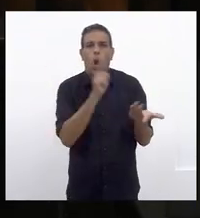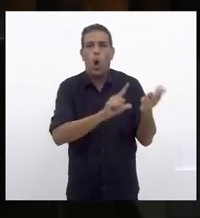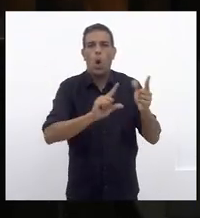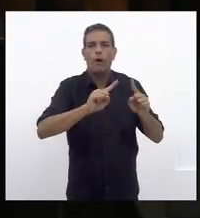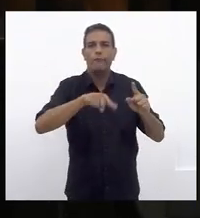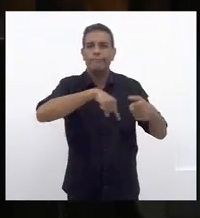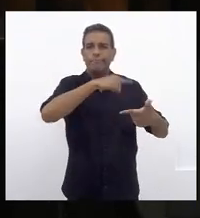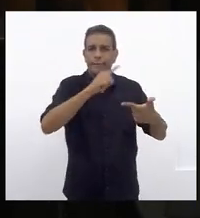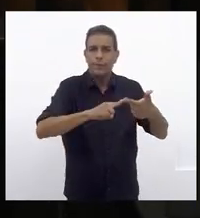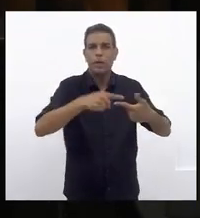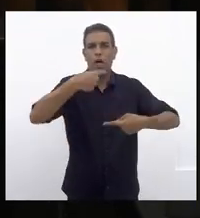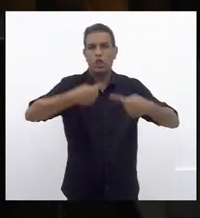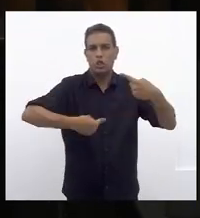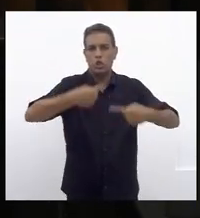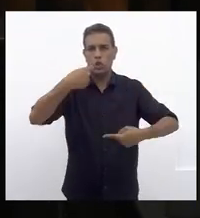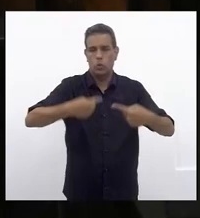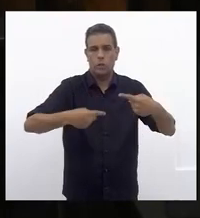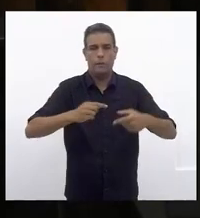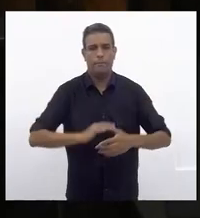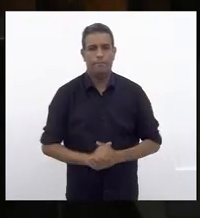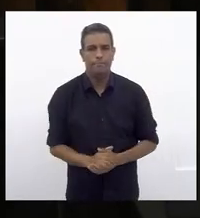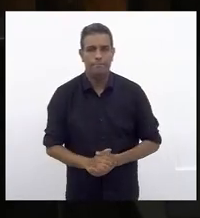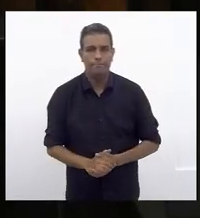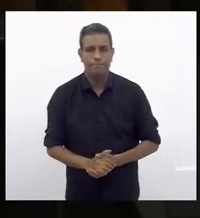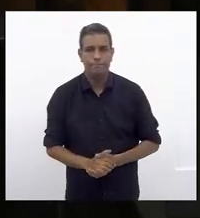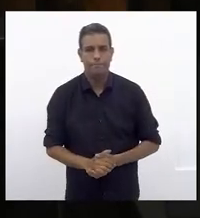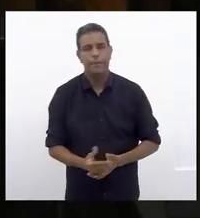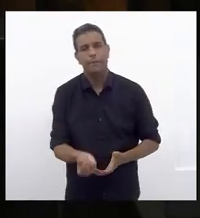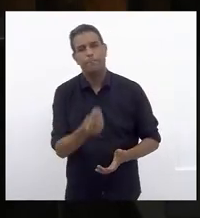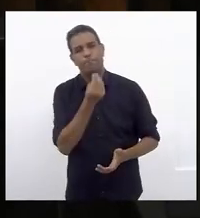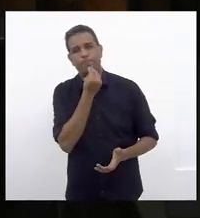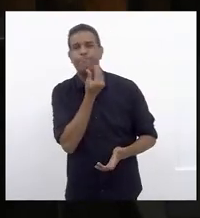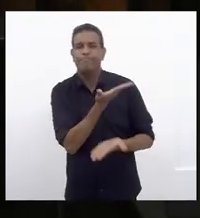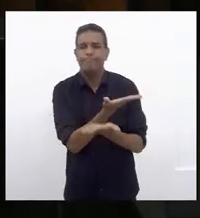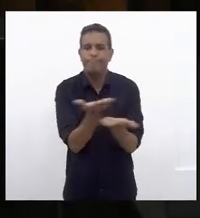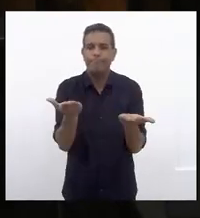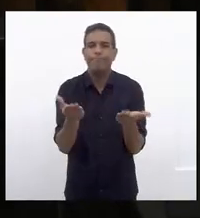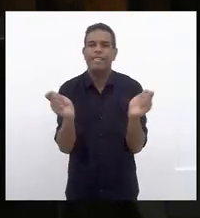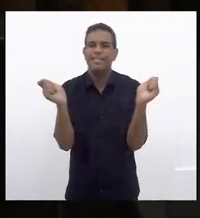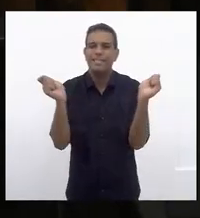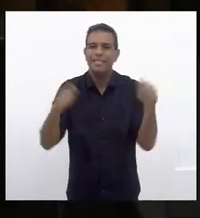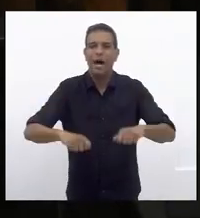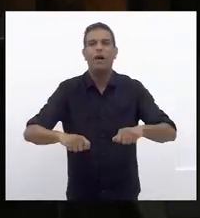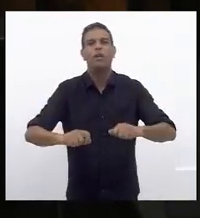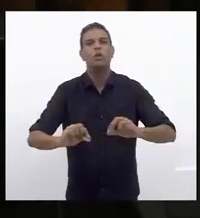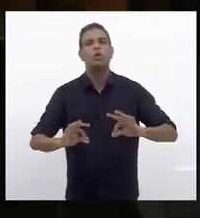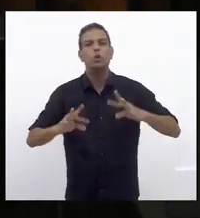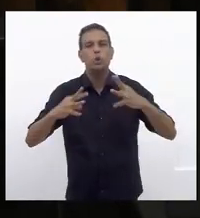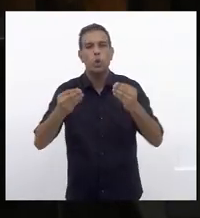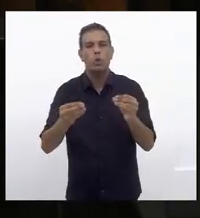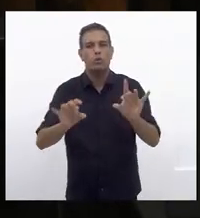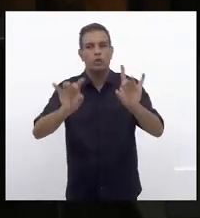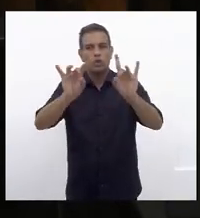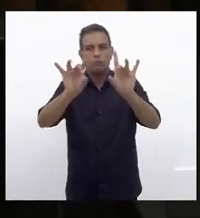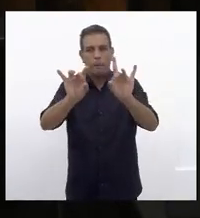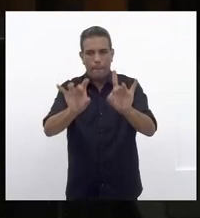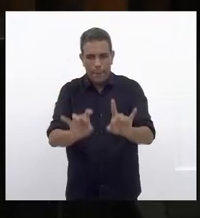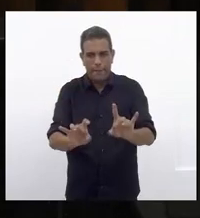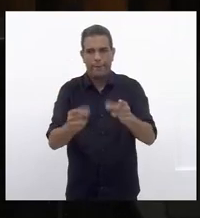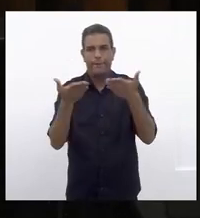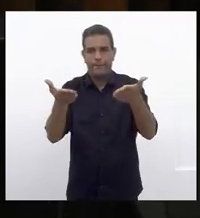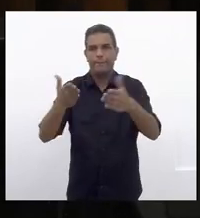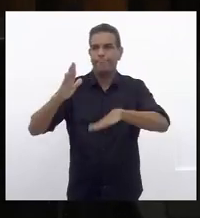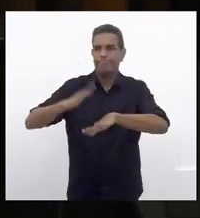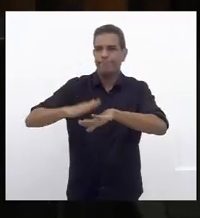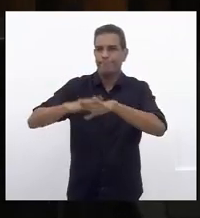para a segunda discussão. Claro que todos nós, em especial o deputado Márcio